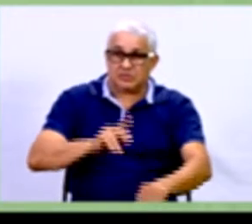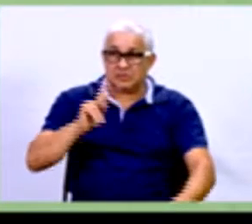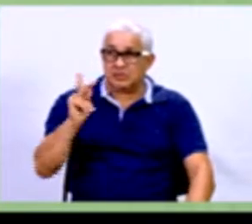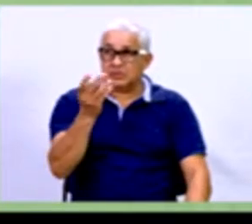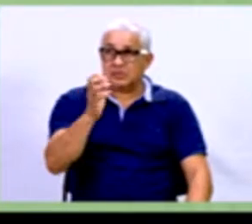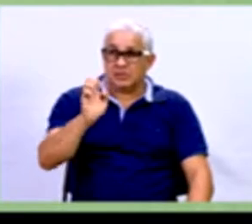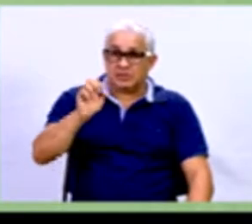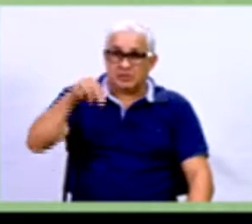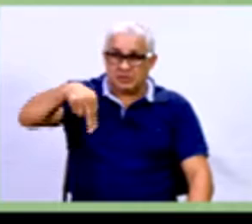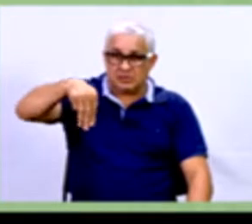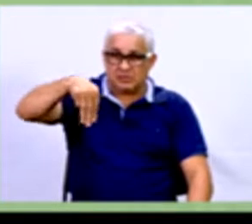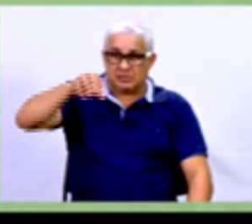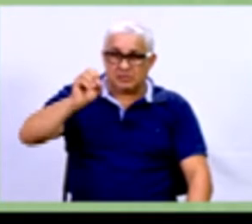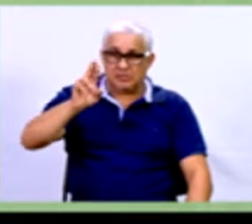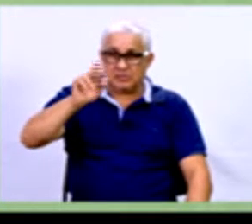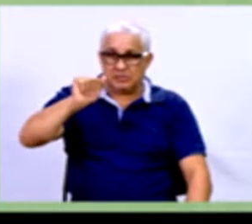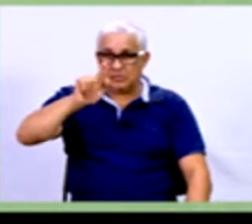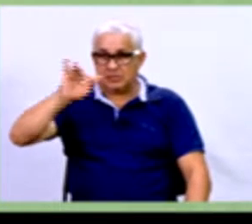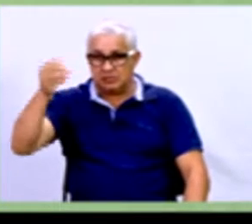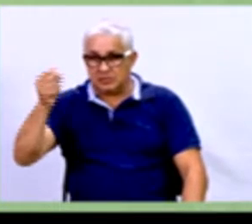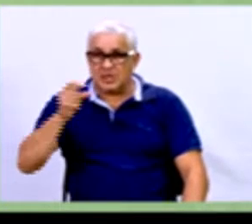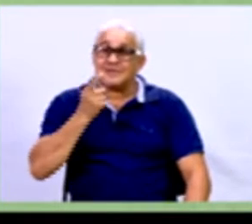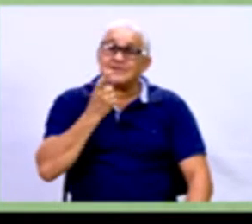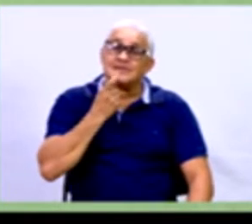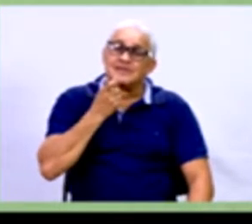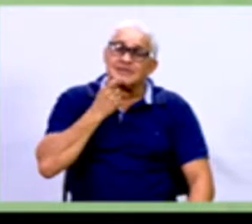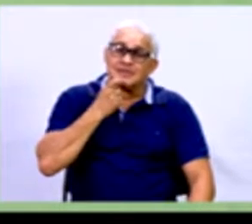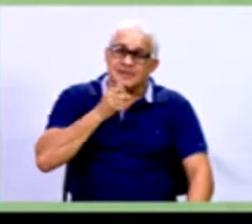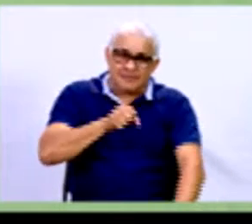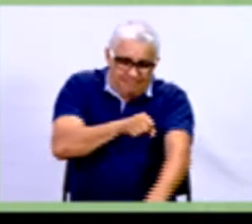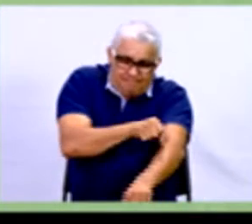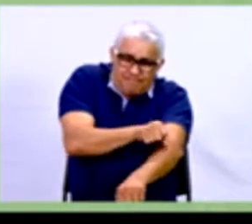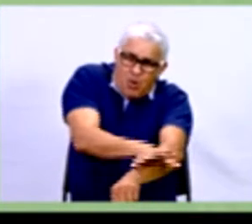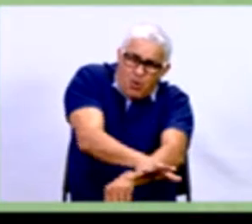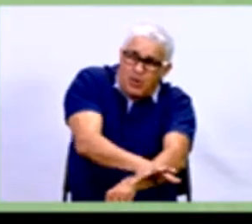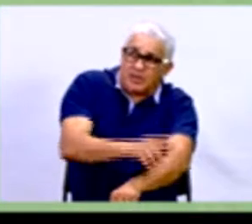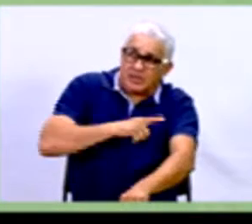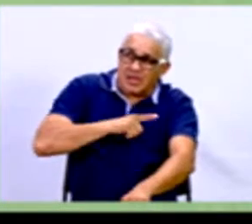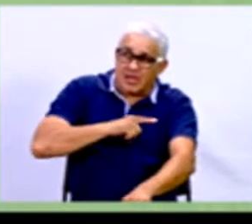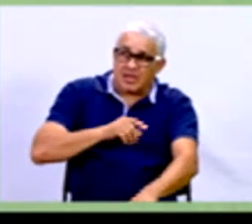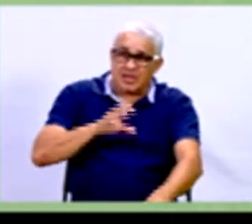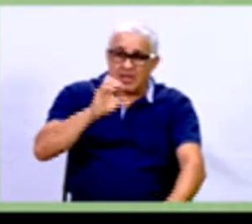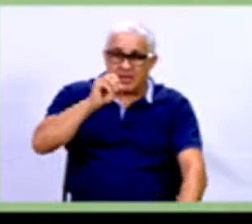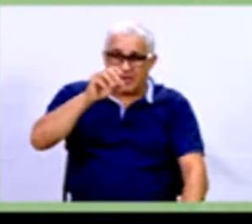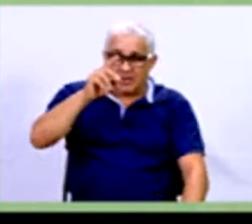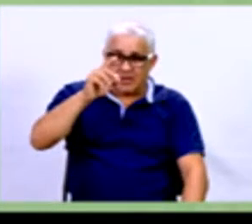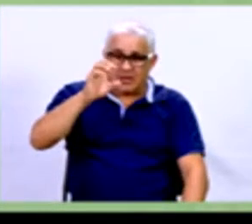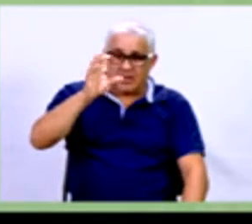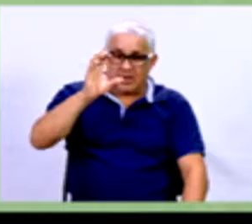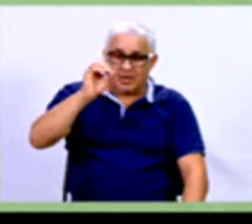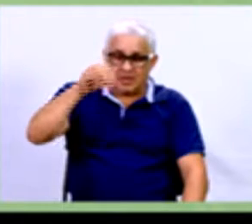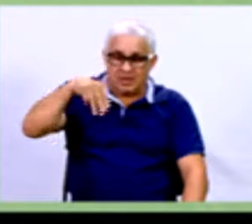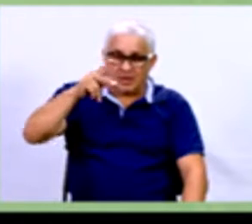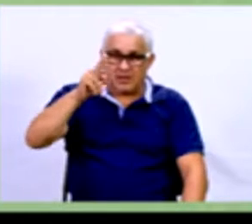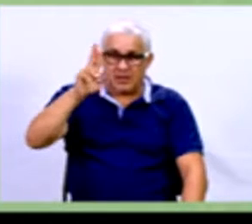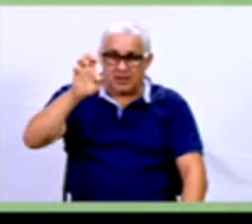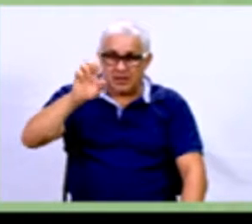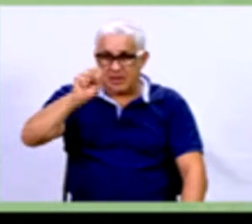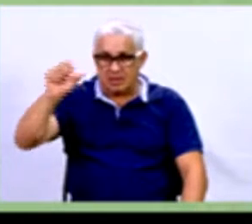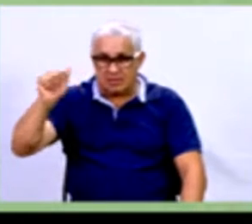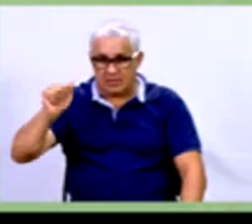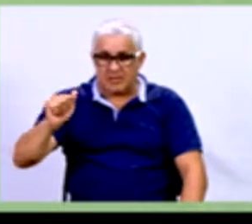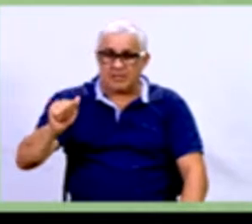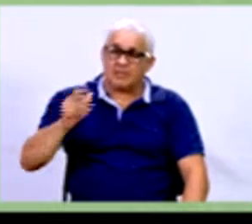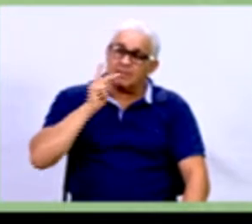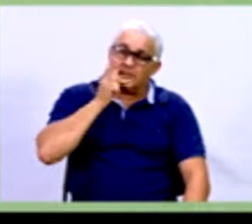Hemorragias. Aqui está falando o seguinte, colocar sempre uma compressa limpa. A gente tem sempre aqueles conhecimentos, né, que a gente traz, nossos pais nos